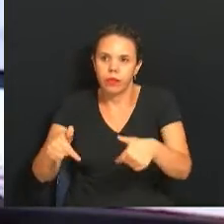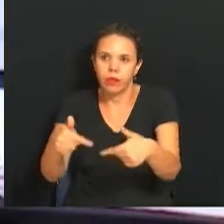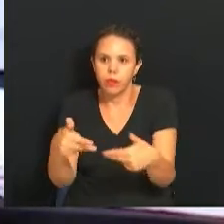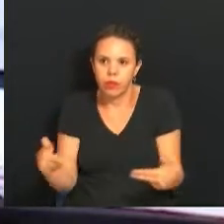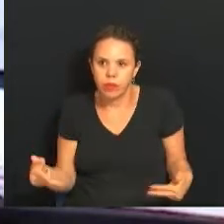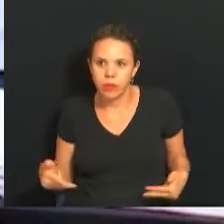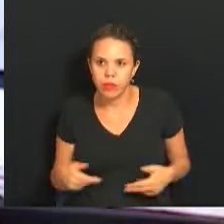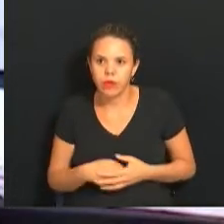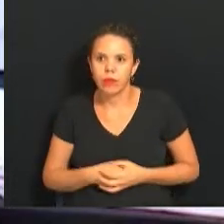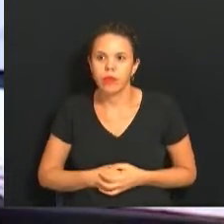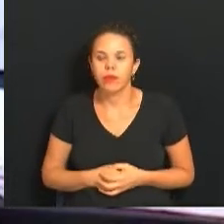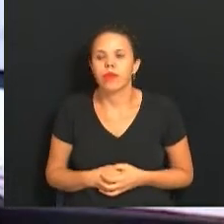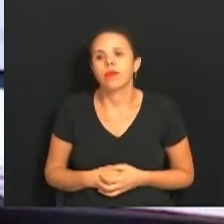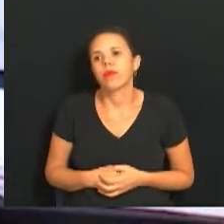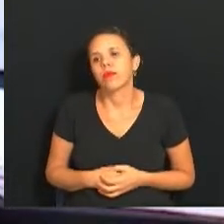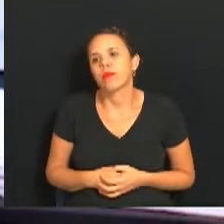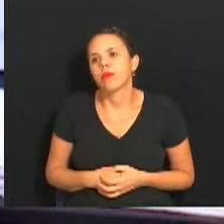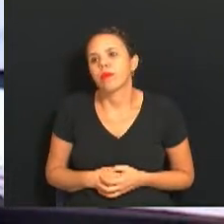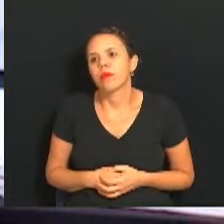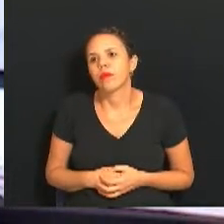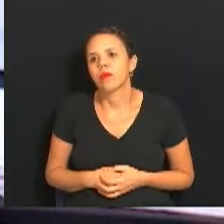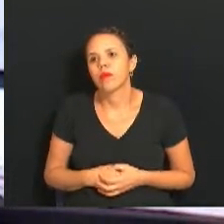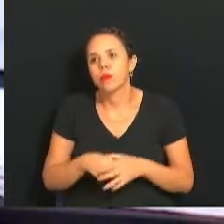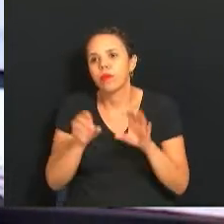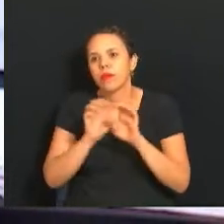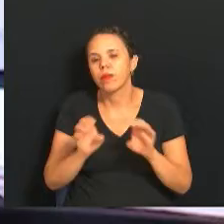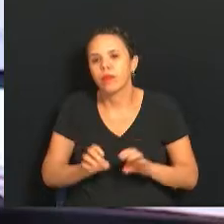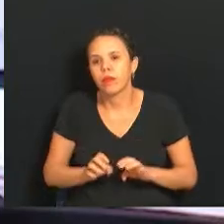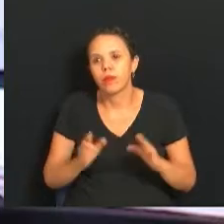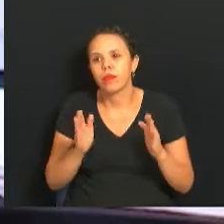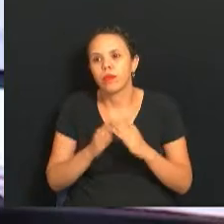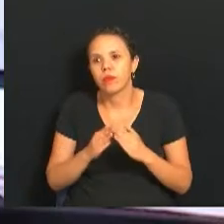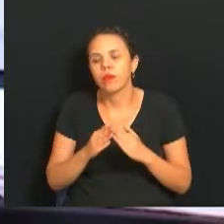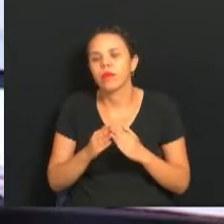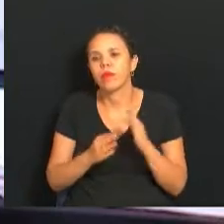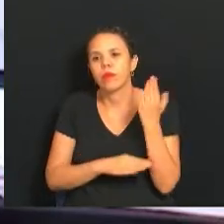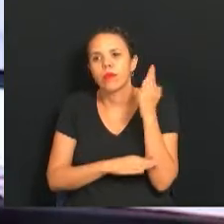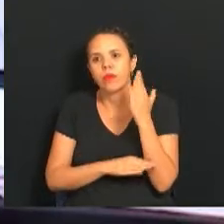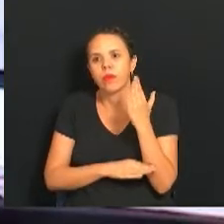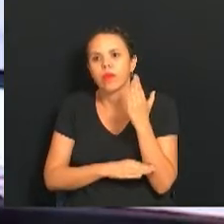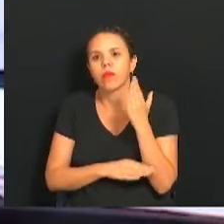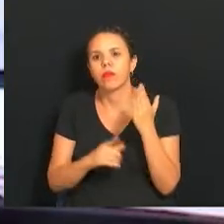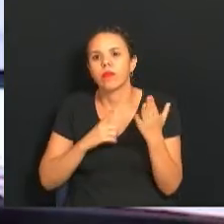pouco mais, né, estruturada por ser casa de alvenaria, mas assim, tem